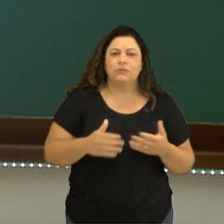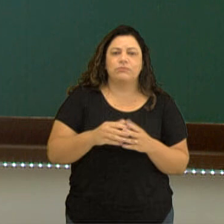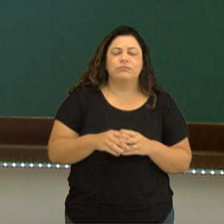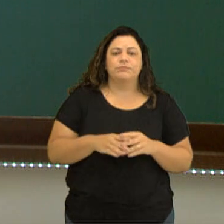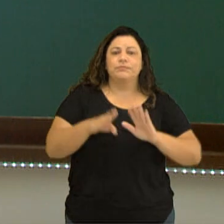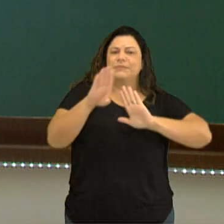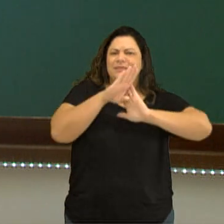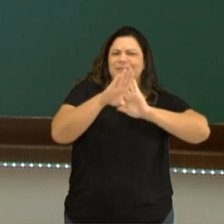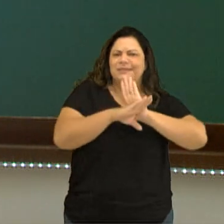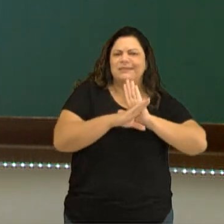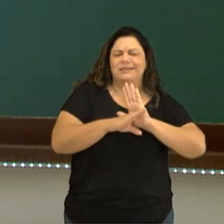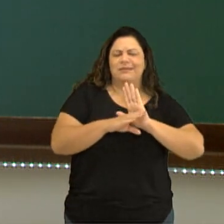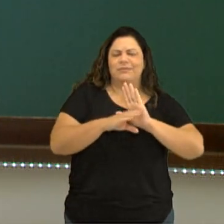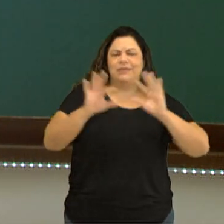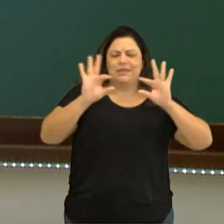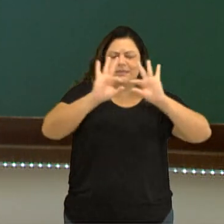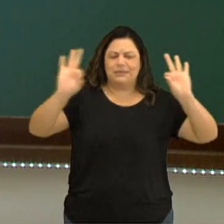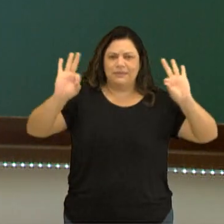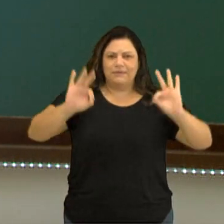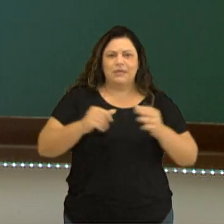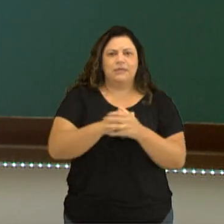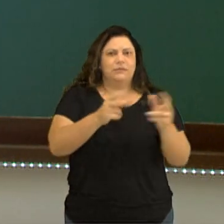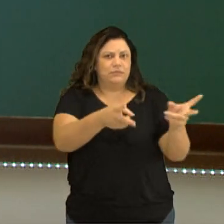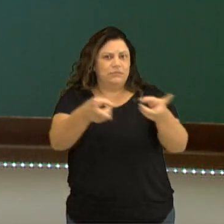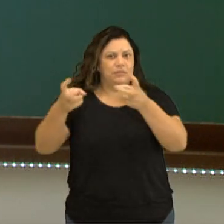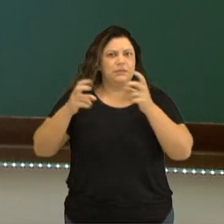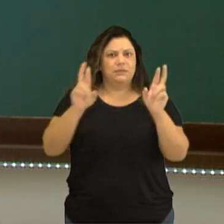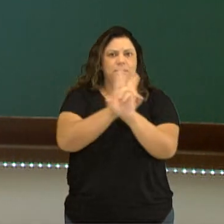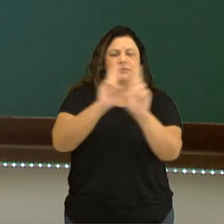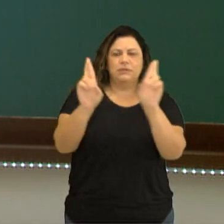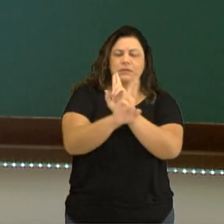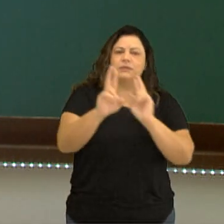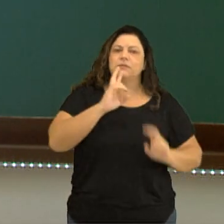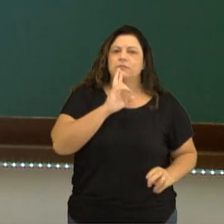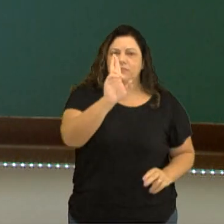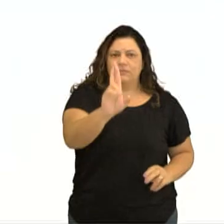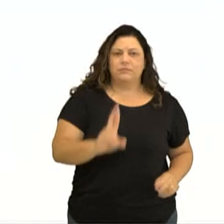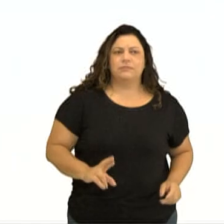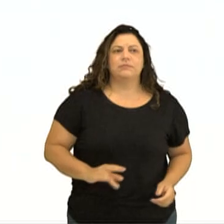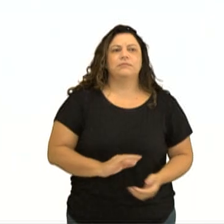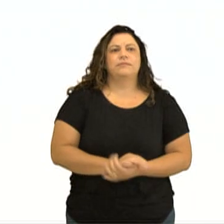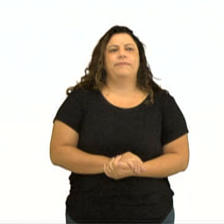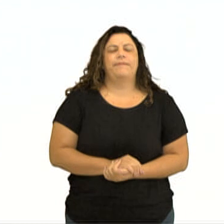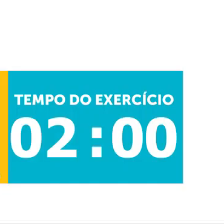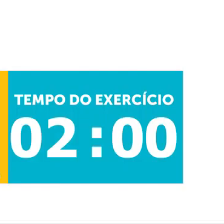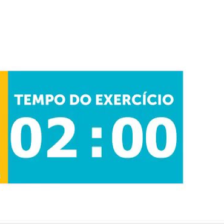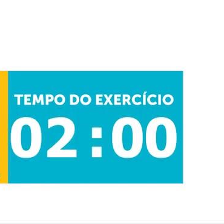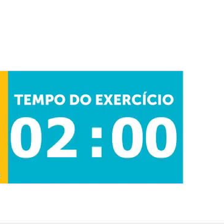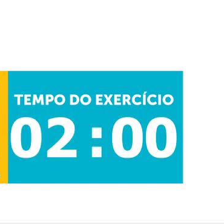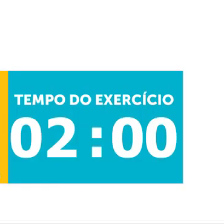estabelece entre as orações? Perceba a relação e responda.